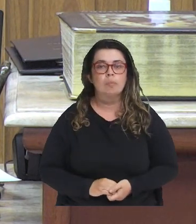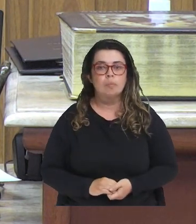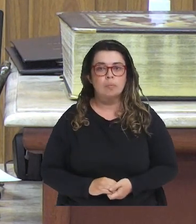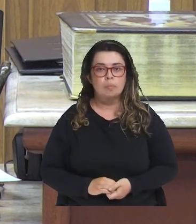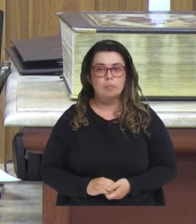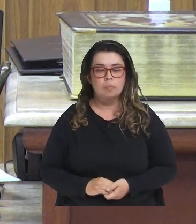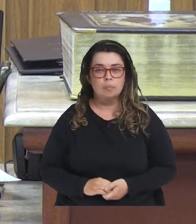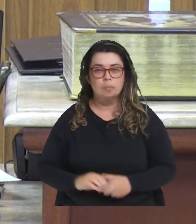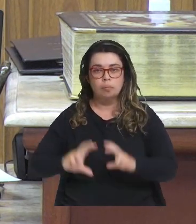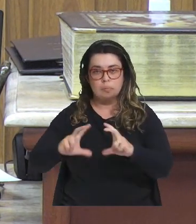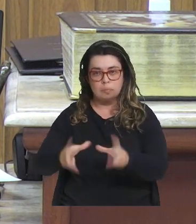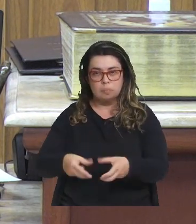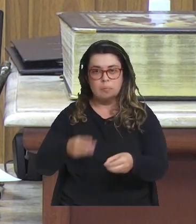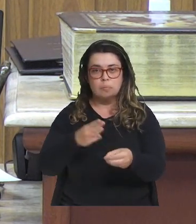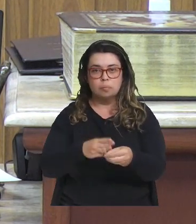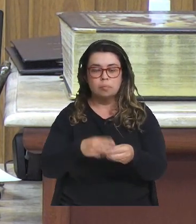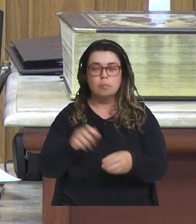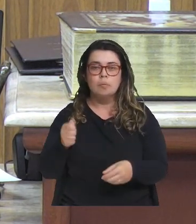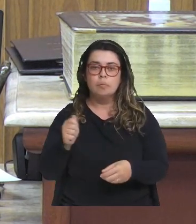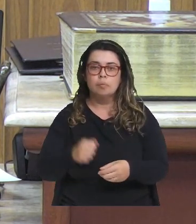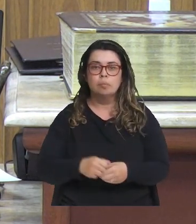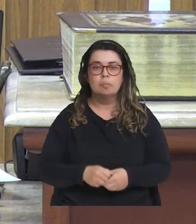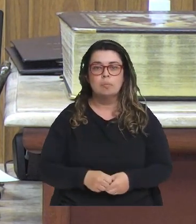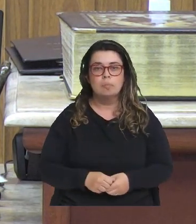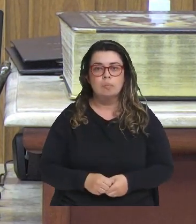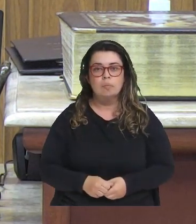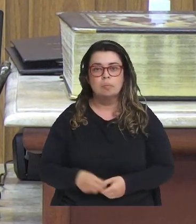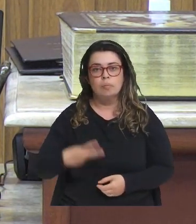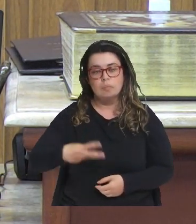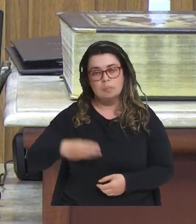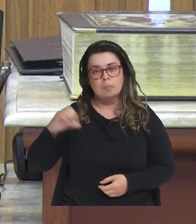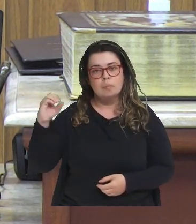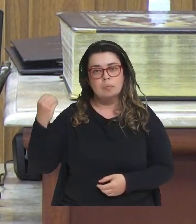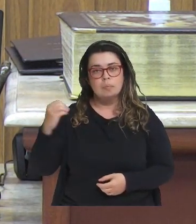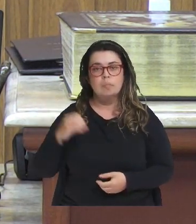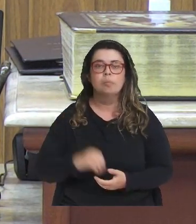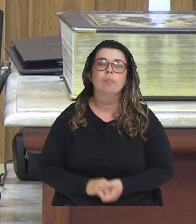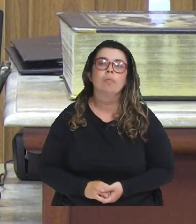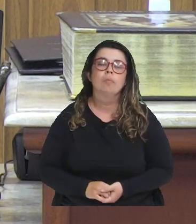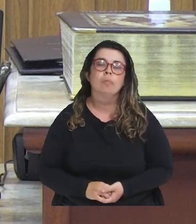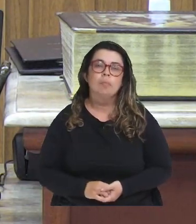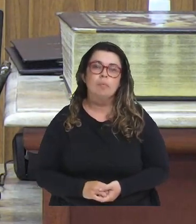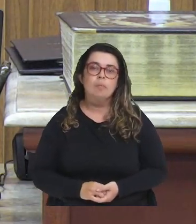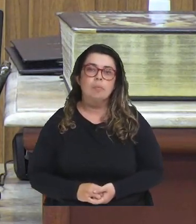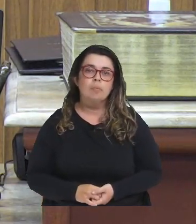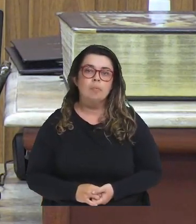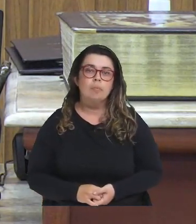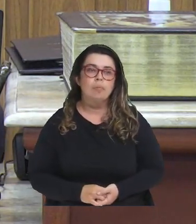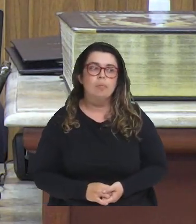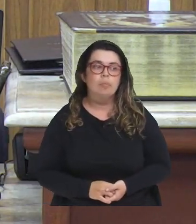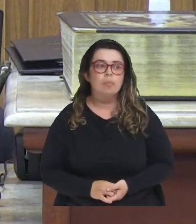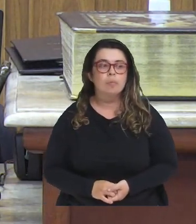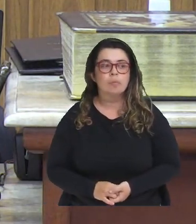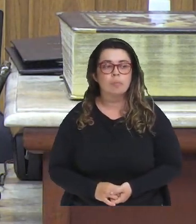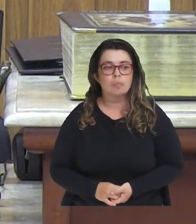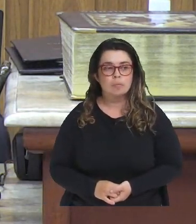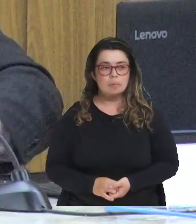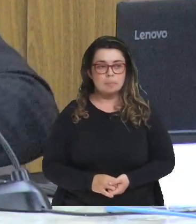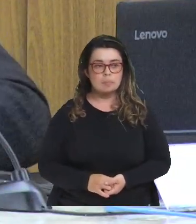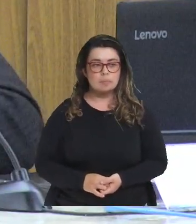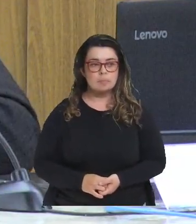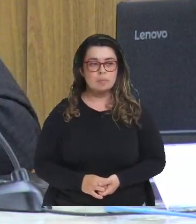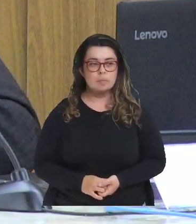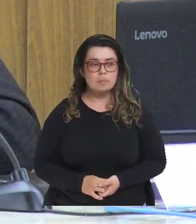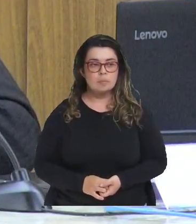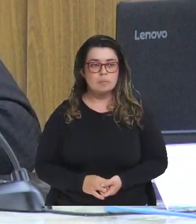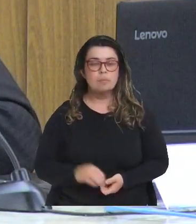Departamento Legislativo da Câmara Municipal de Assis, 3 de outubro de 2022. Pela ordem, presidente.